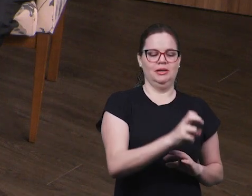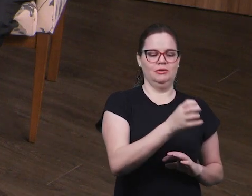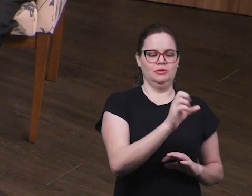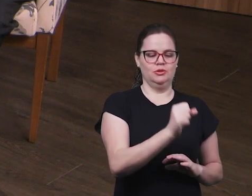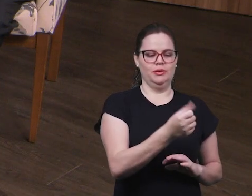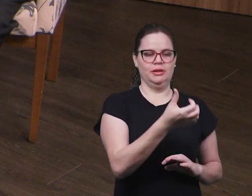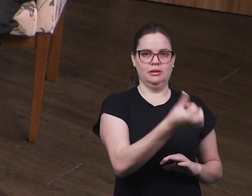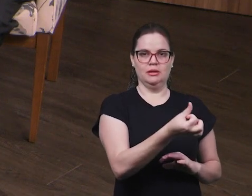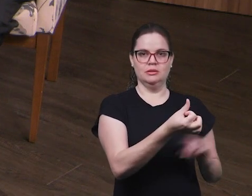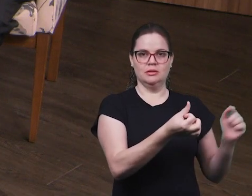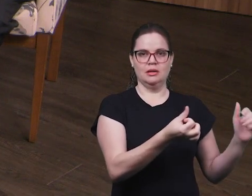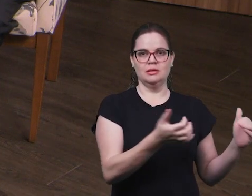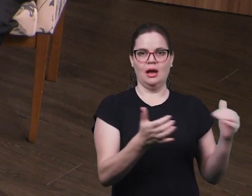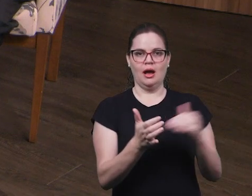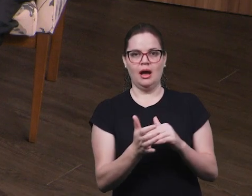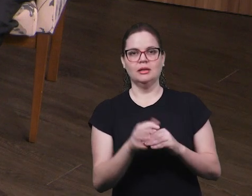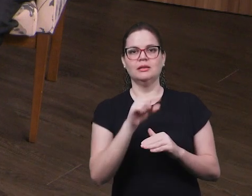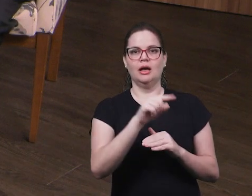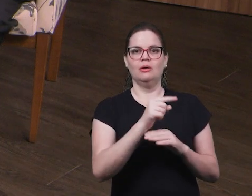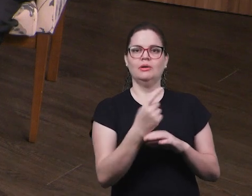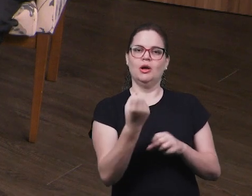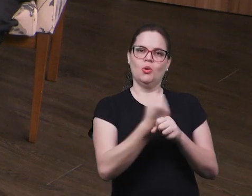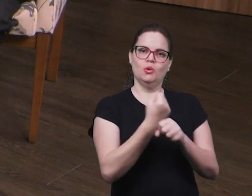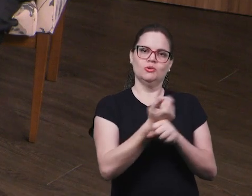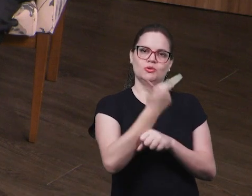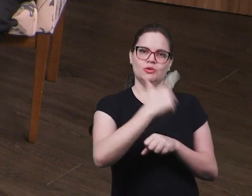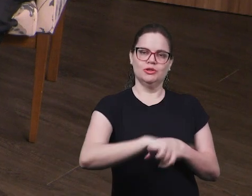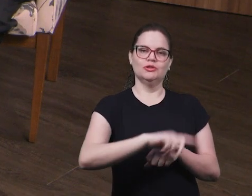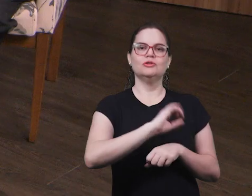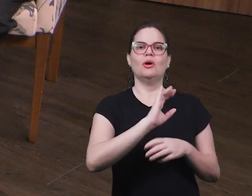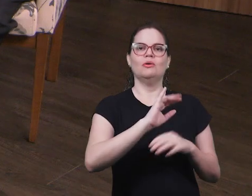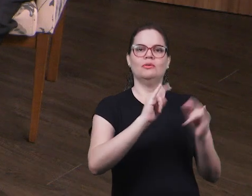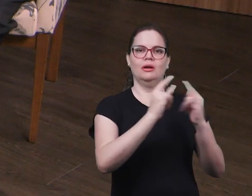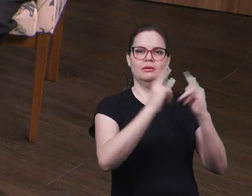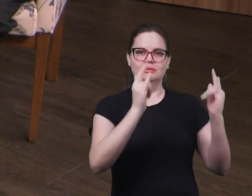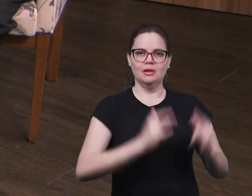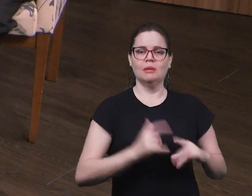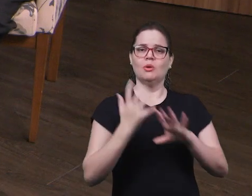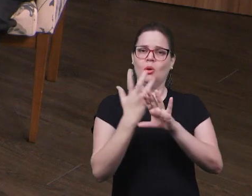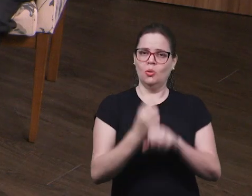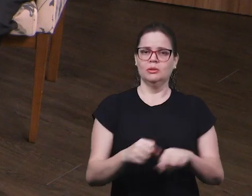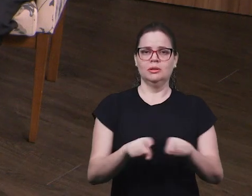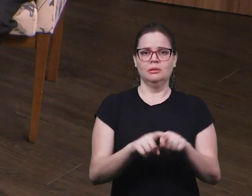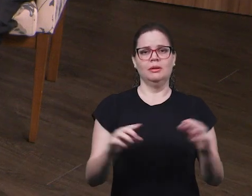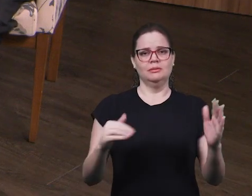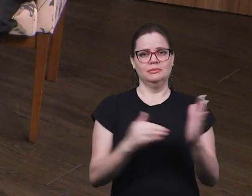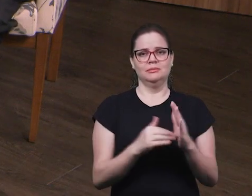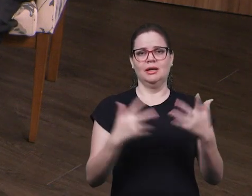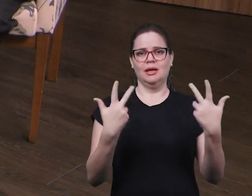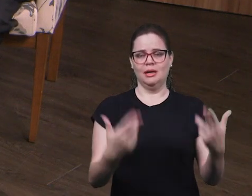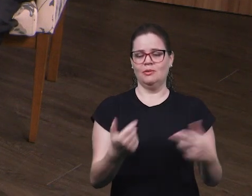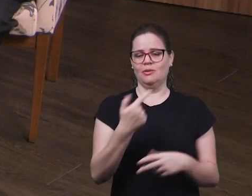do templo é outra contagem de 70 anos, não é? Os 70 anos também.